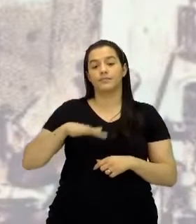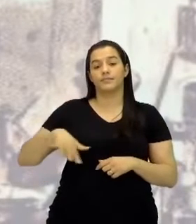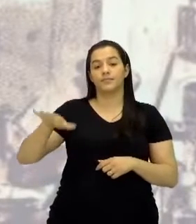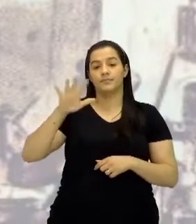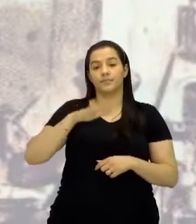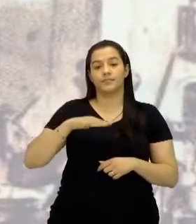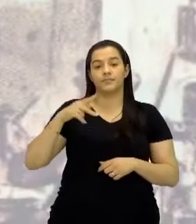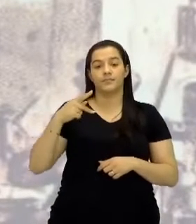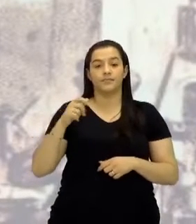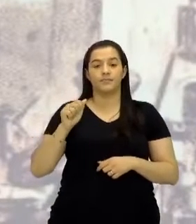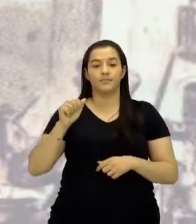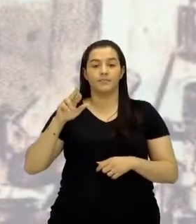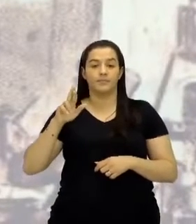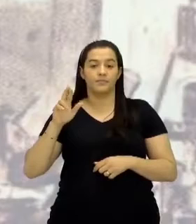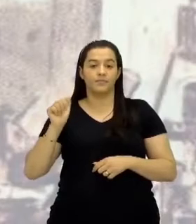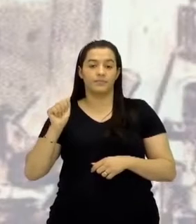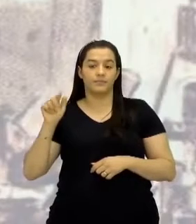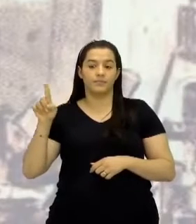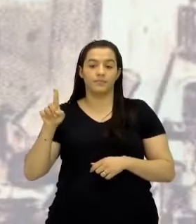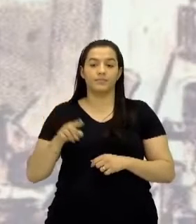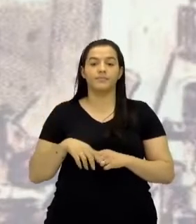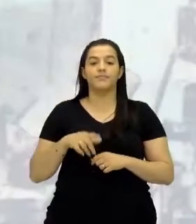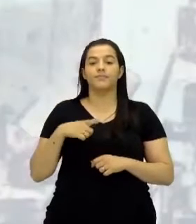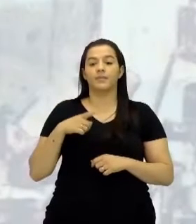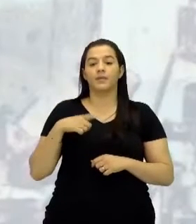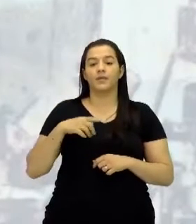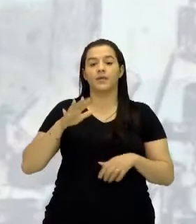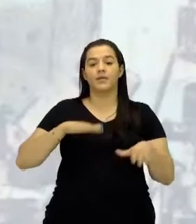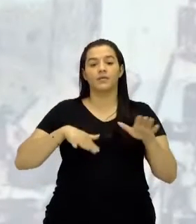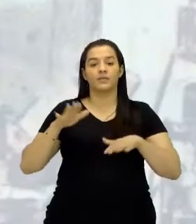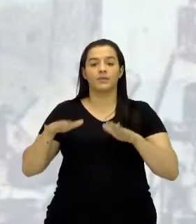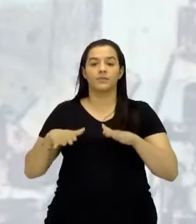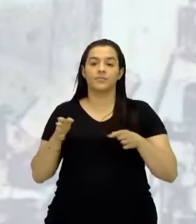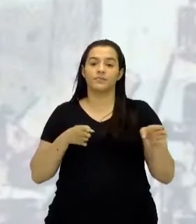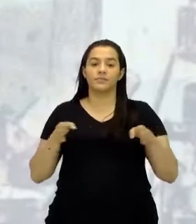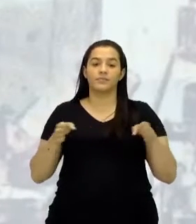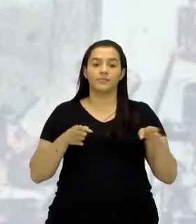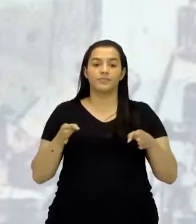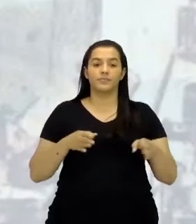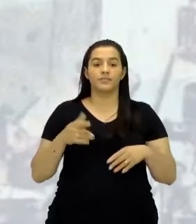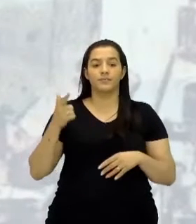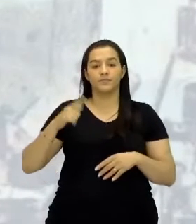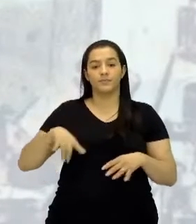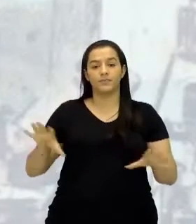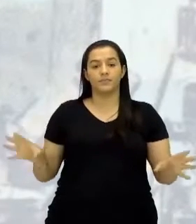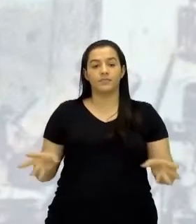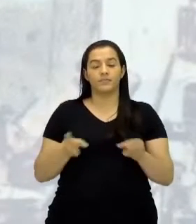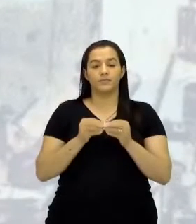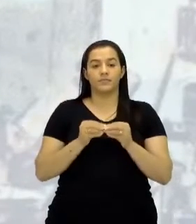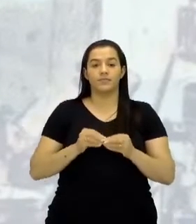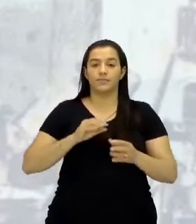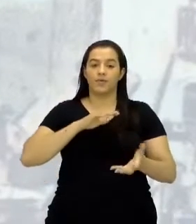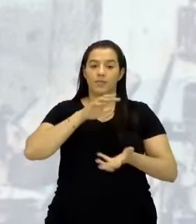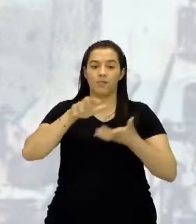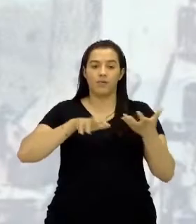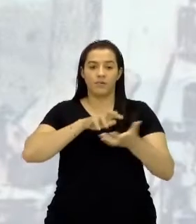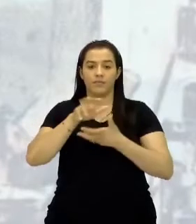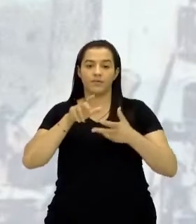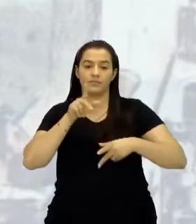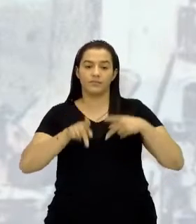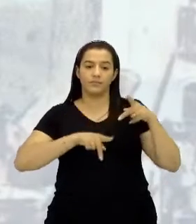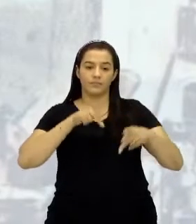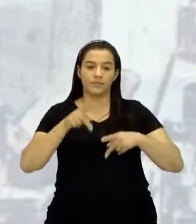do Grão-Pará, em 6 de janeiro de 1835. E aí, passando uma contextualização, foi uma revolta